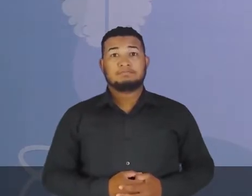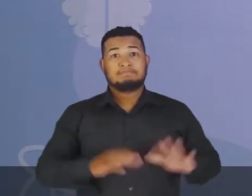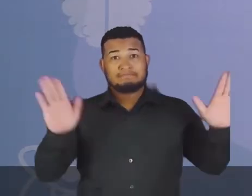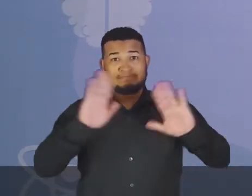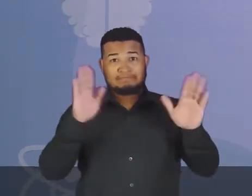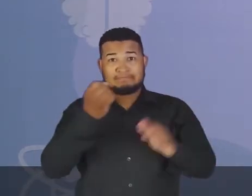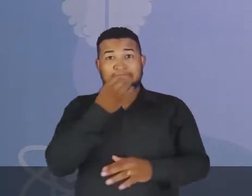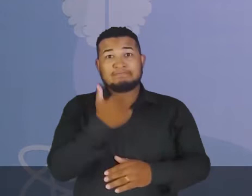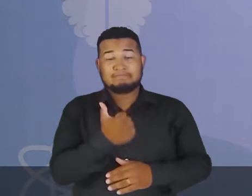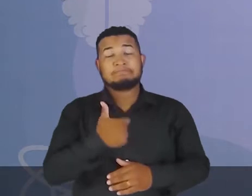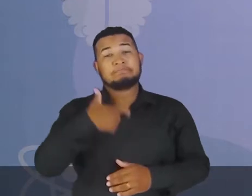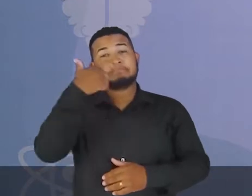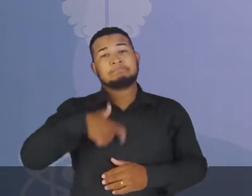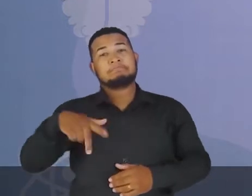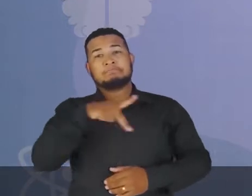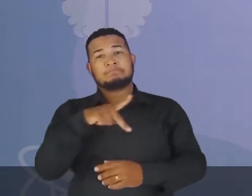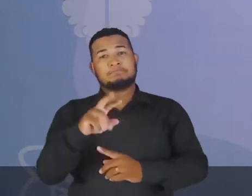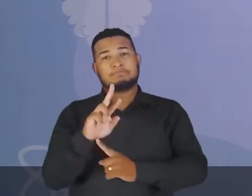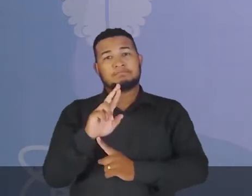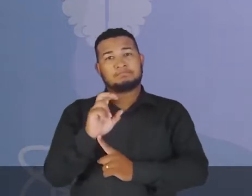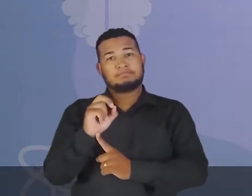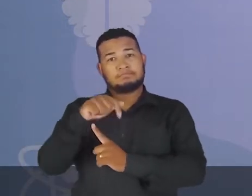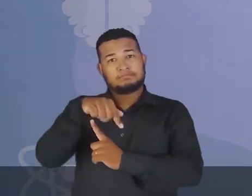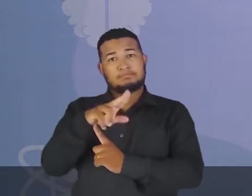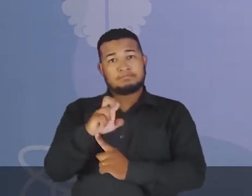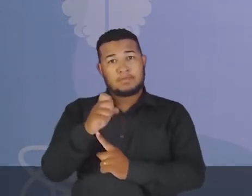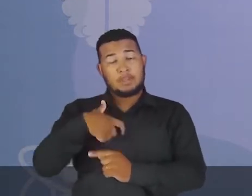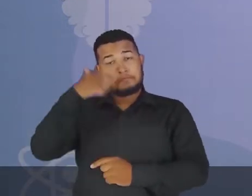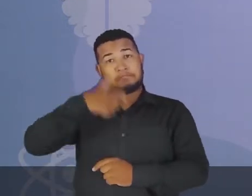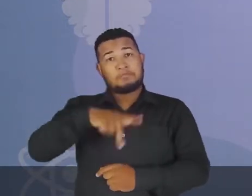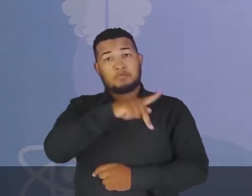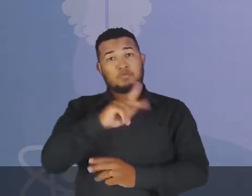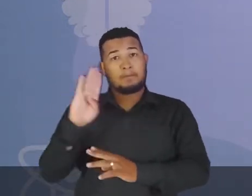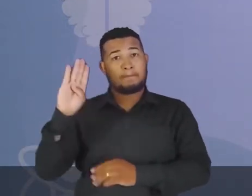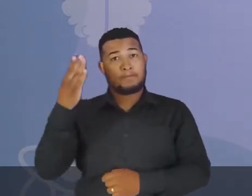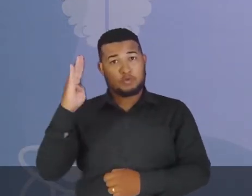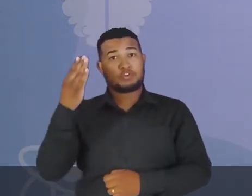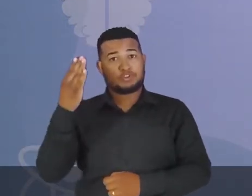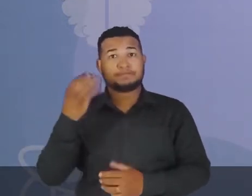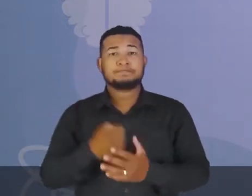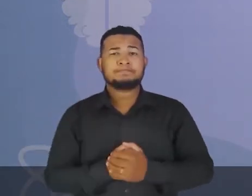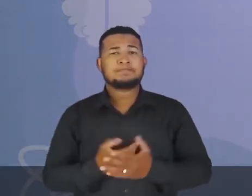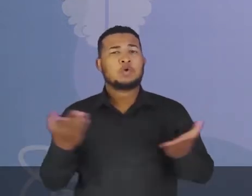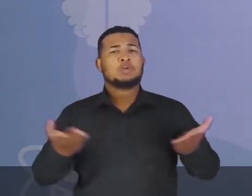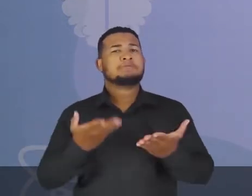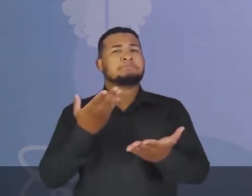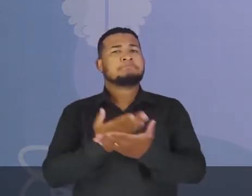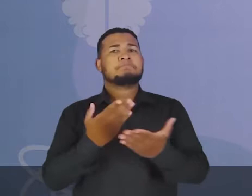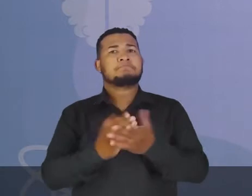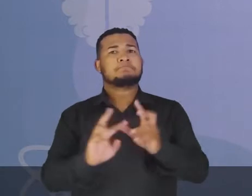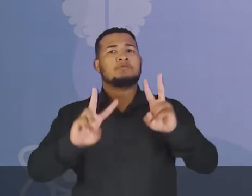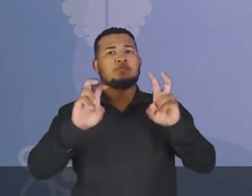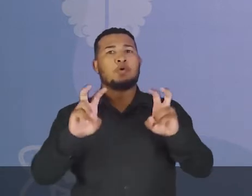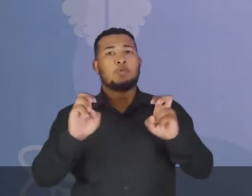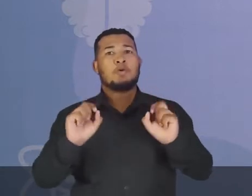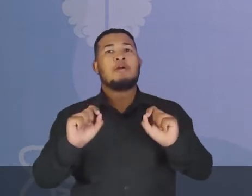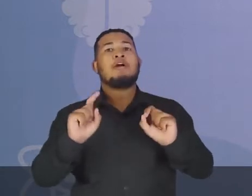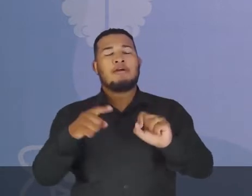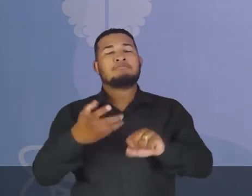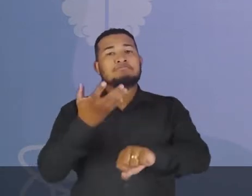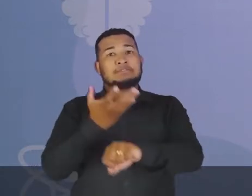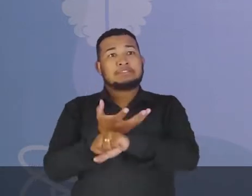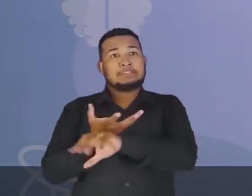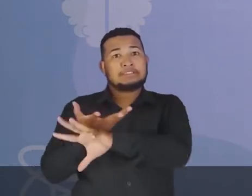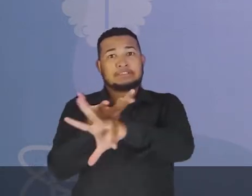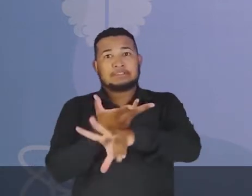Pessoal, tudo bem? Eu sou o professor Roque, sou professor de Biologia da rede estadual e na aula de hoje nós vamos trabalhar um tema conhecido